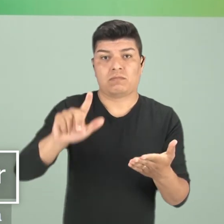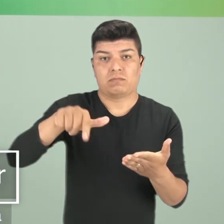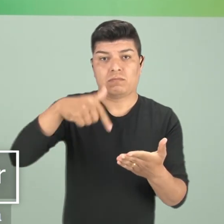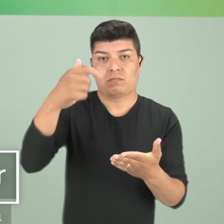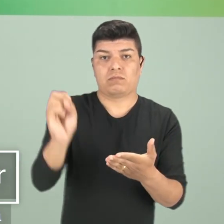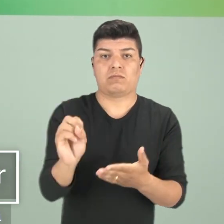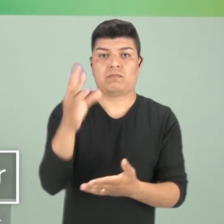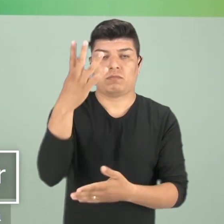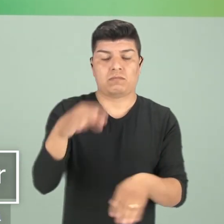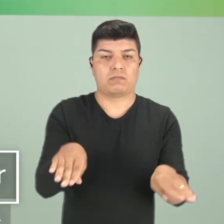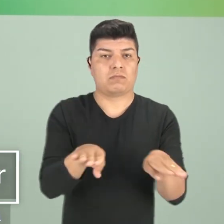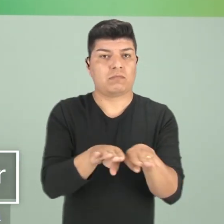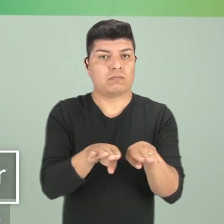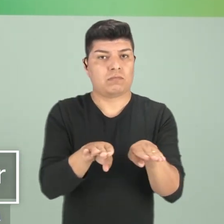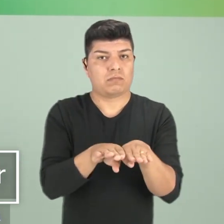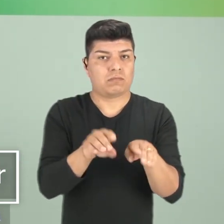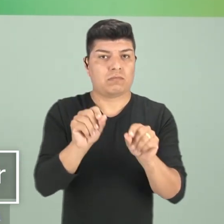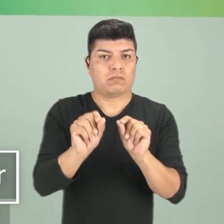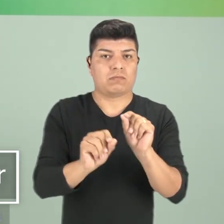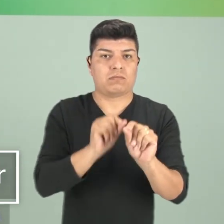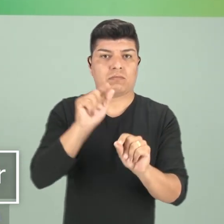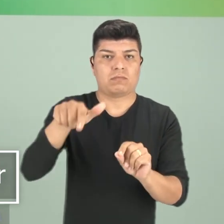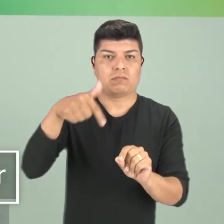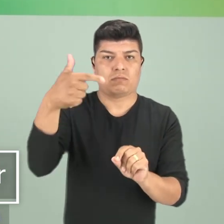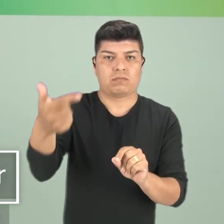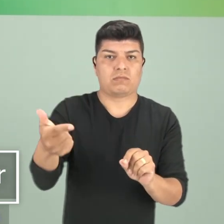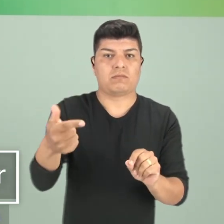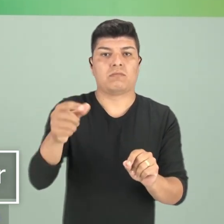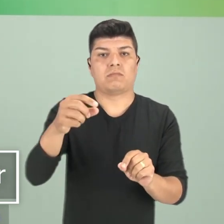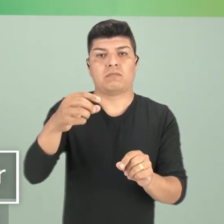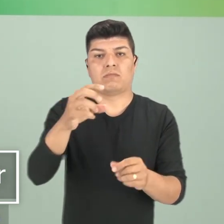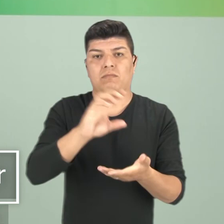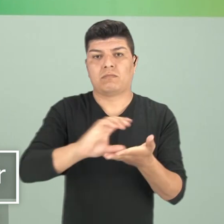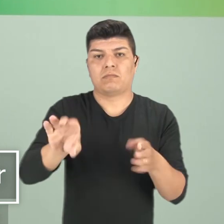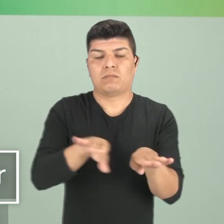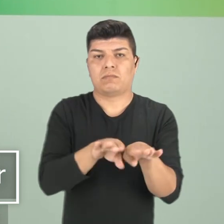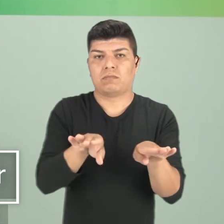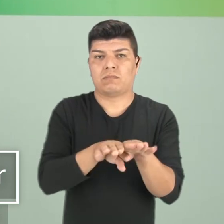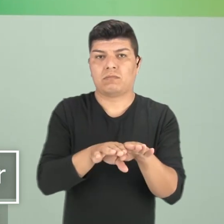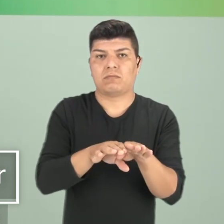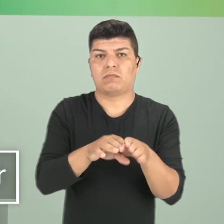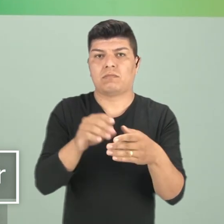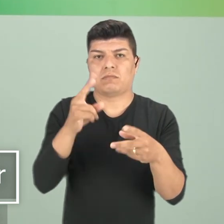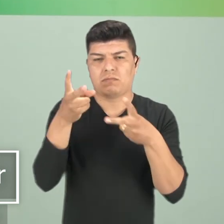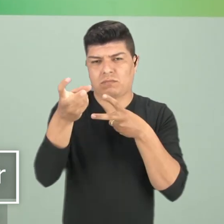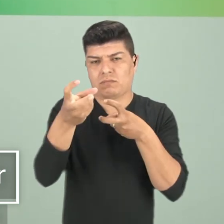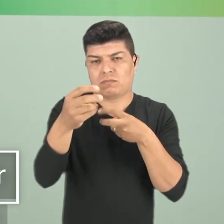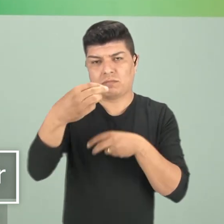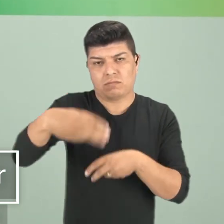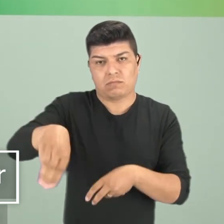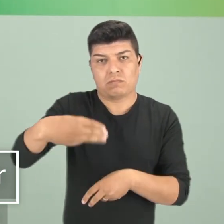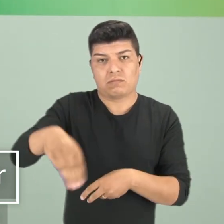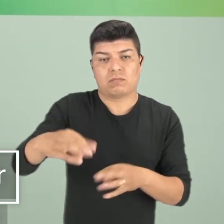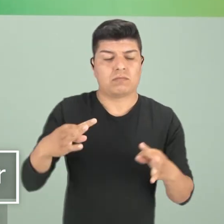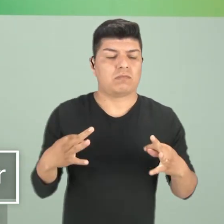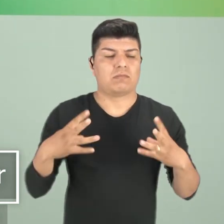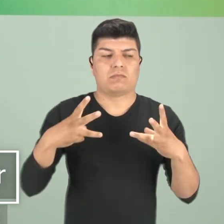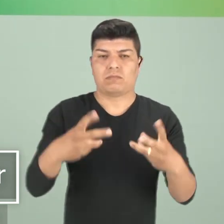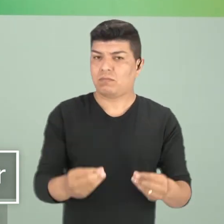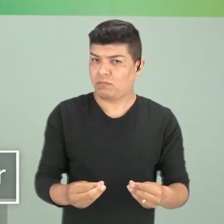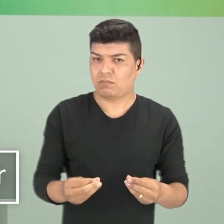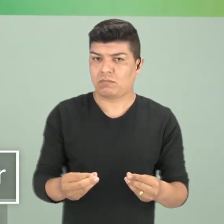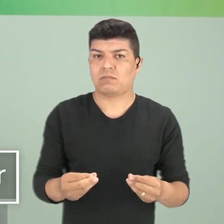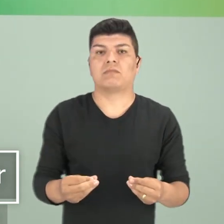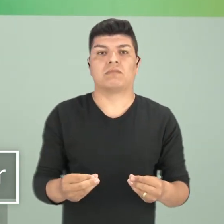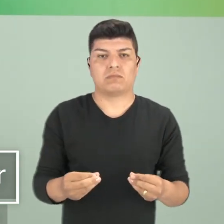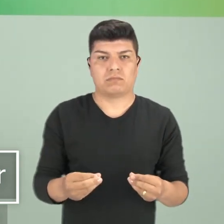outras situações e em outras componentes curriculares, e vocês vão perceber que a matemática é tudo e está